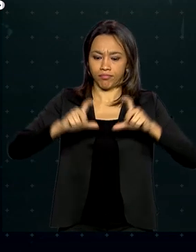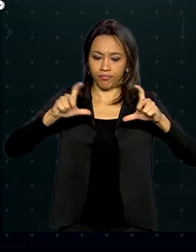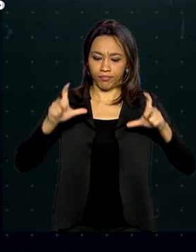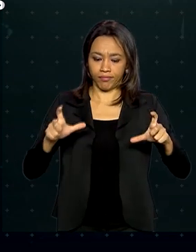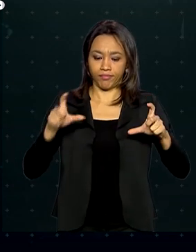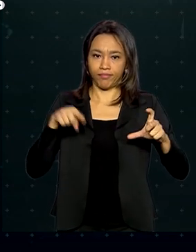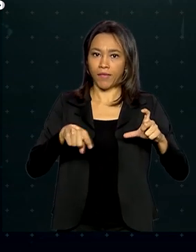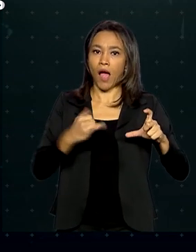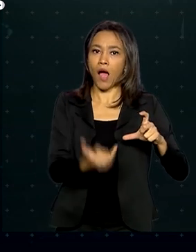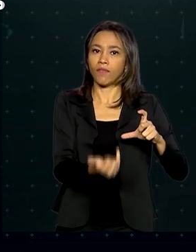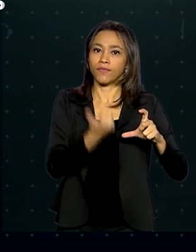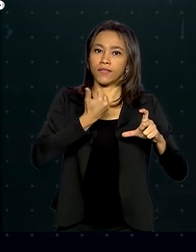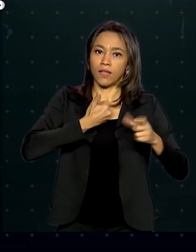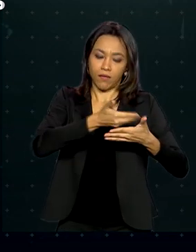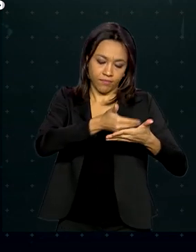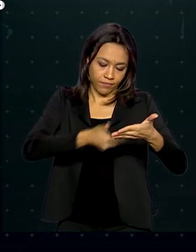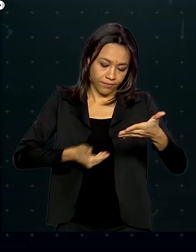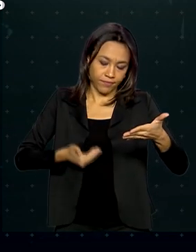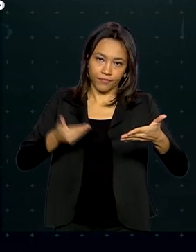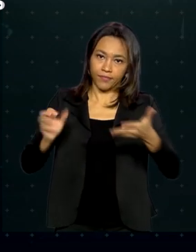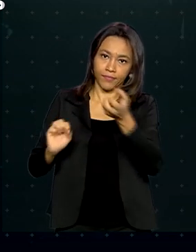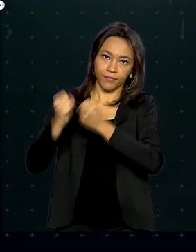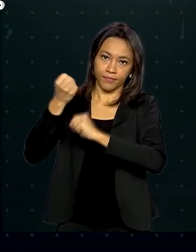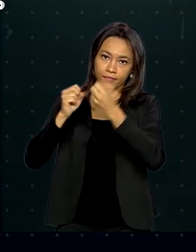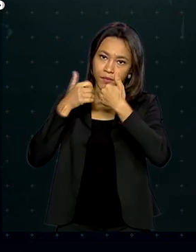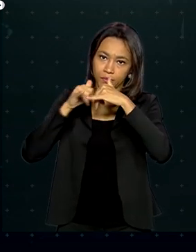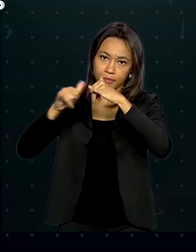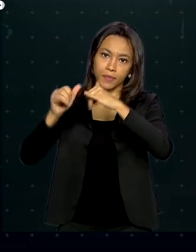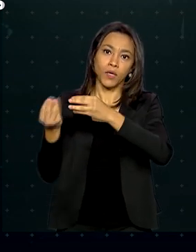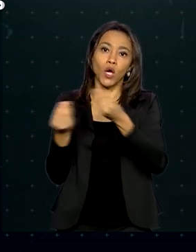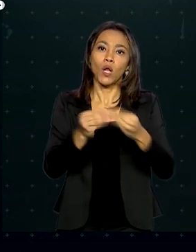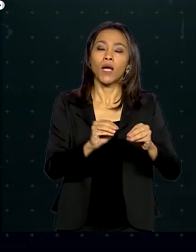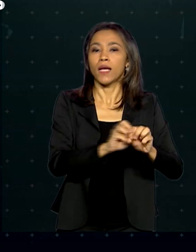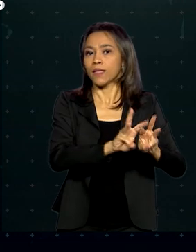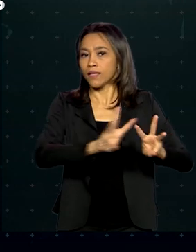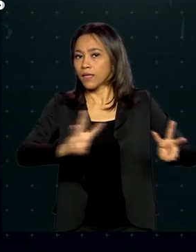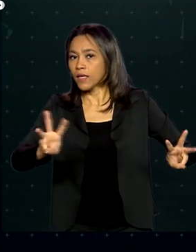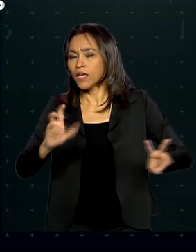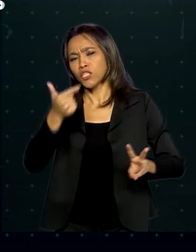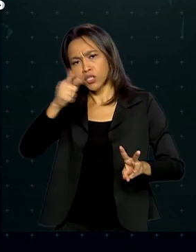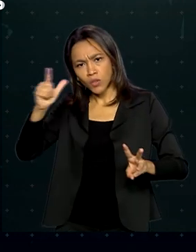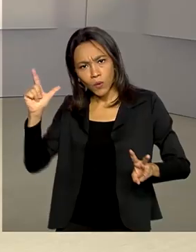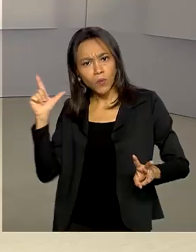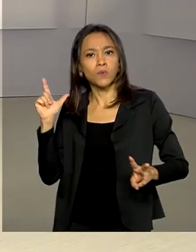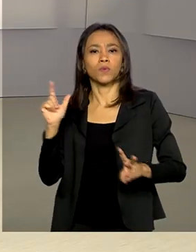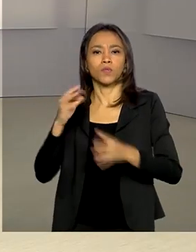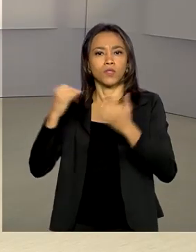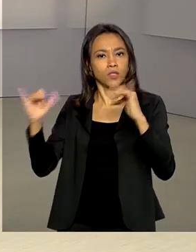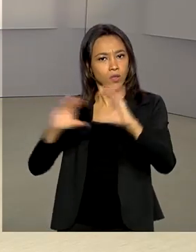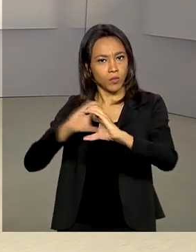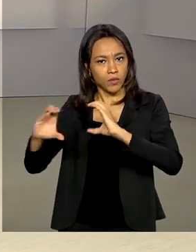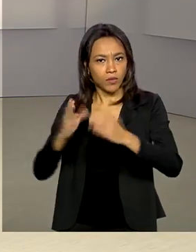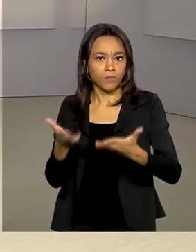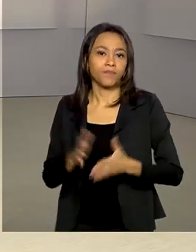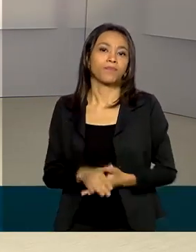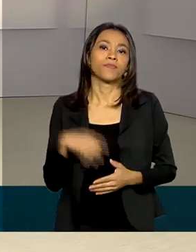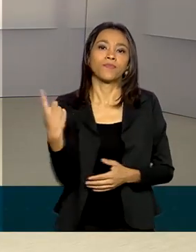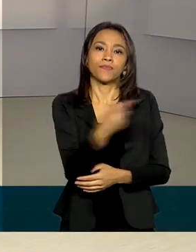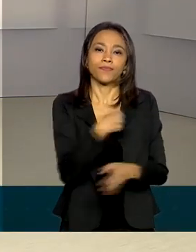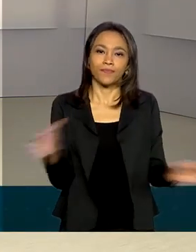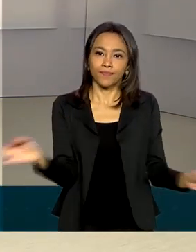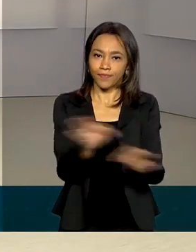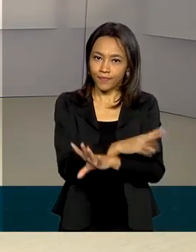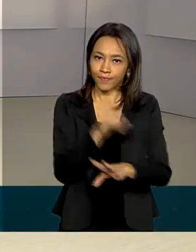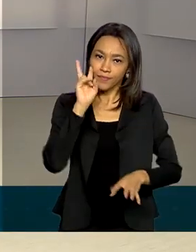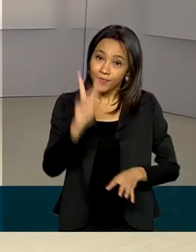distribuidora de energia na internet e demais canais de comunicação. A gente fica por